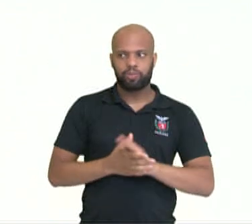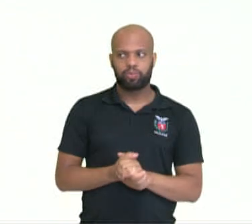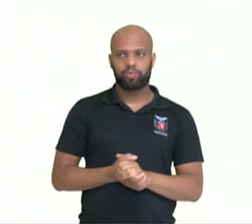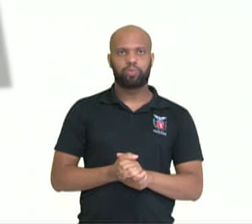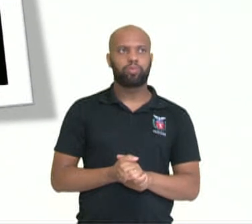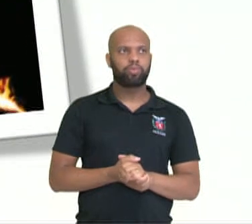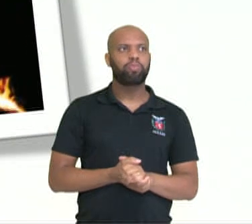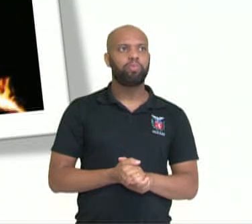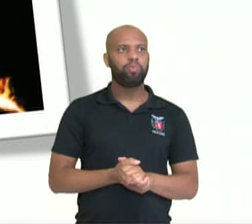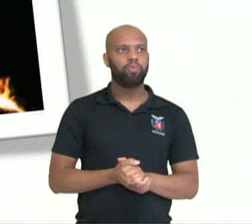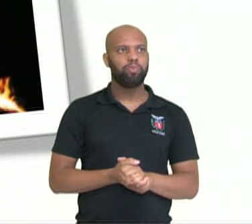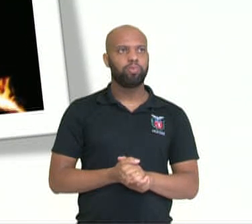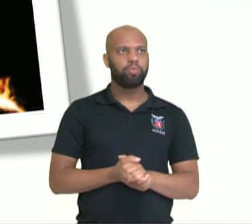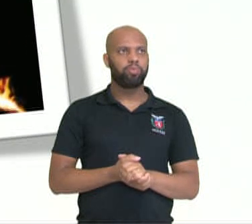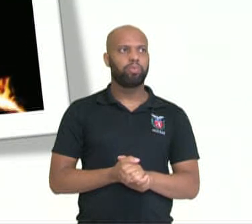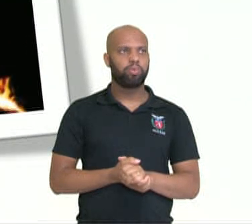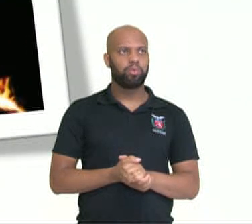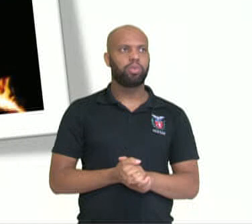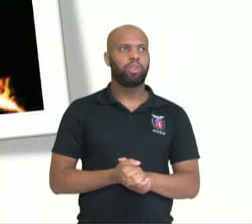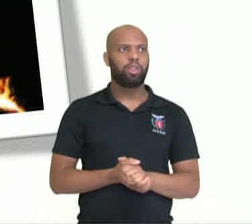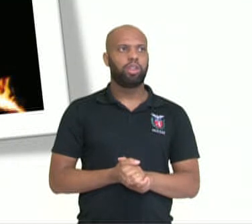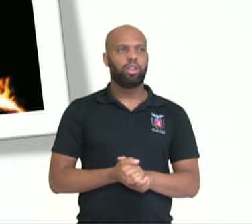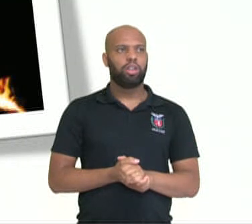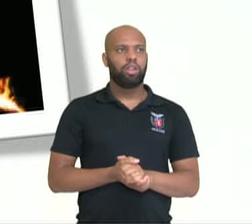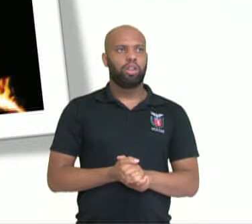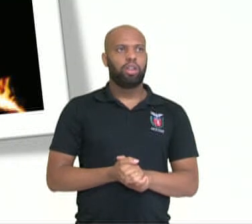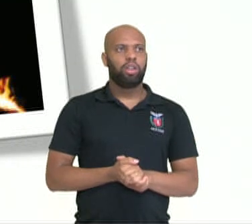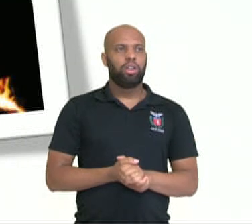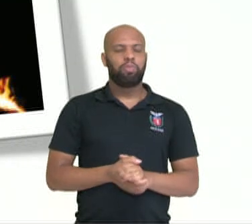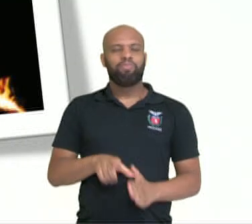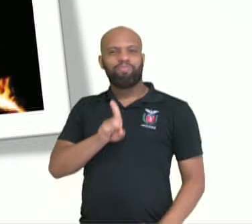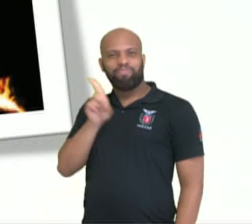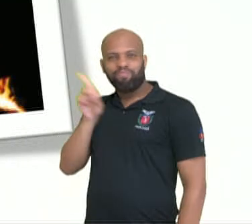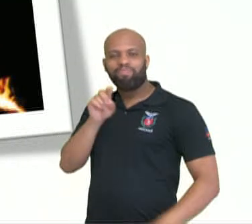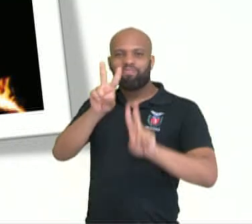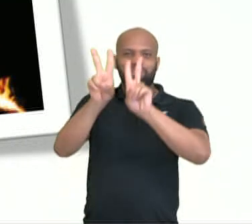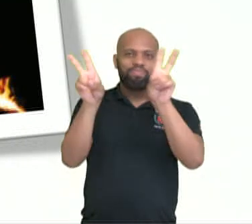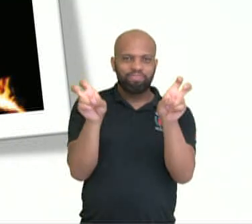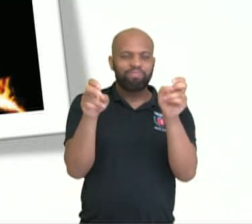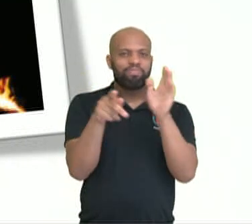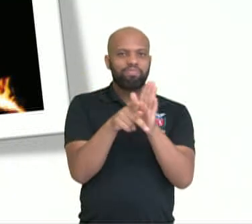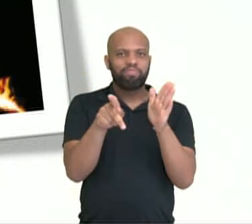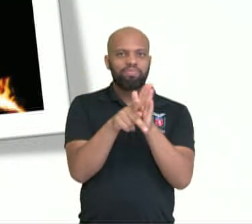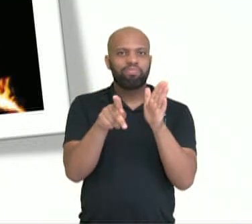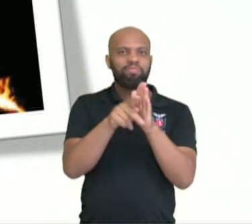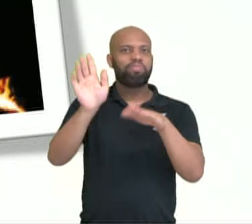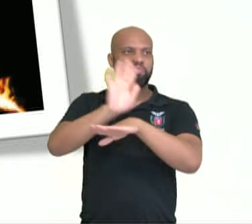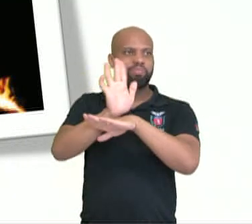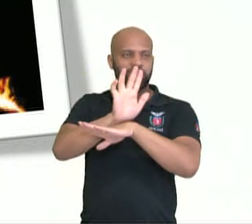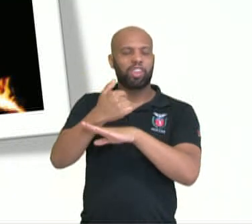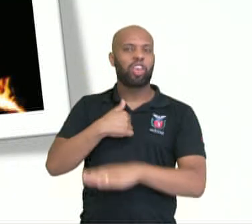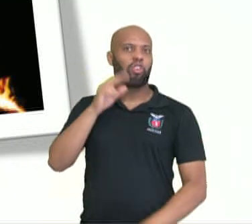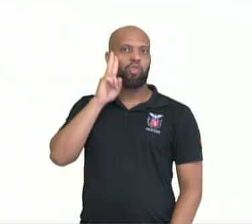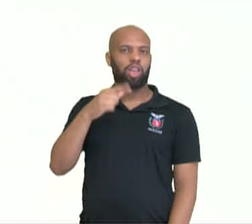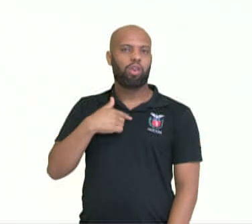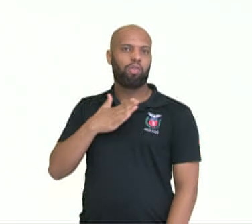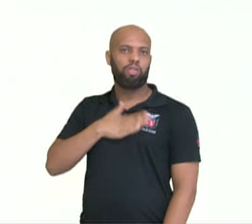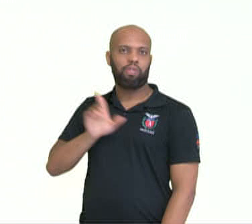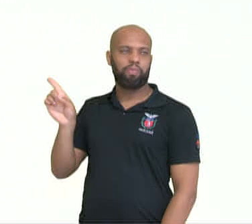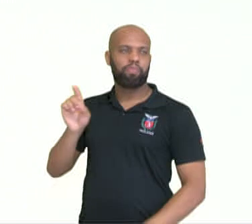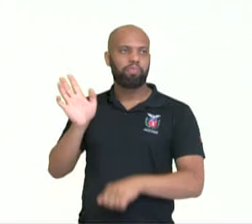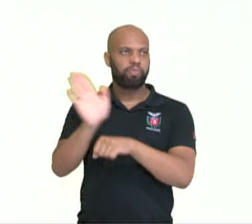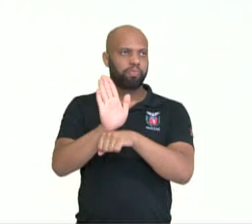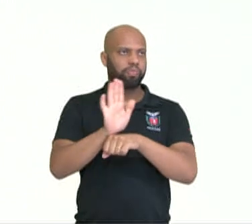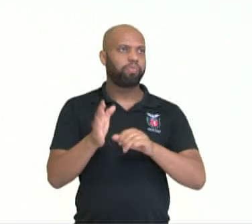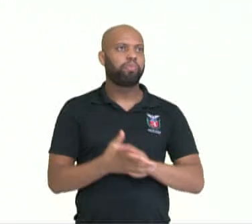Então, vamos lá. De Volta ao Futuro, adoro também esse filme. Vi os 3 no cinema ainda. Dedurei minha idade. Tá? Então,